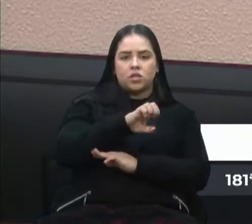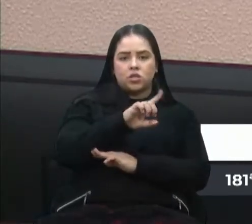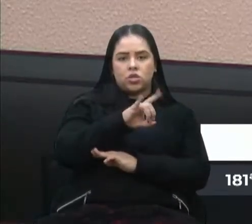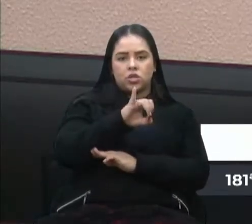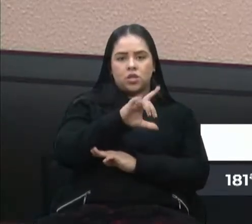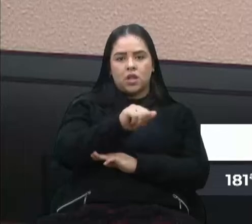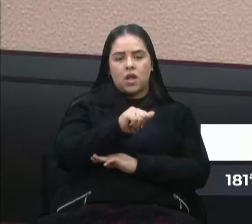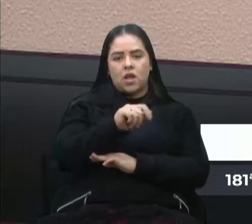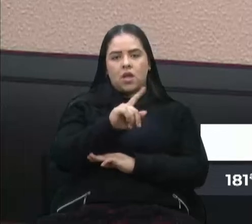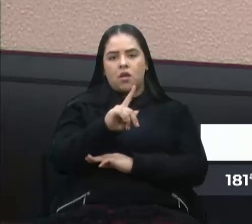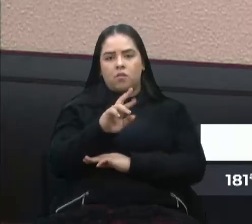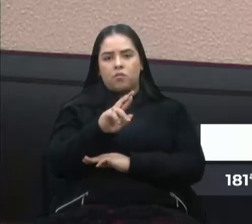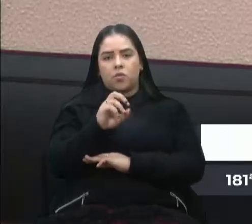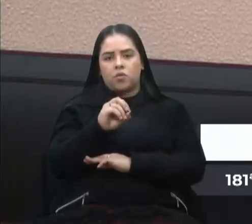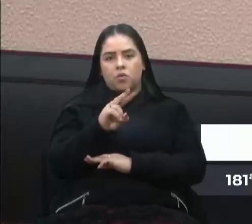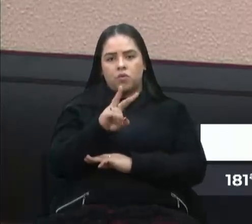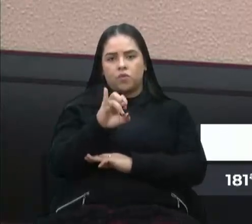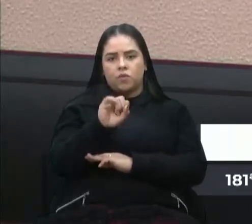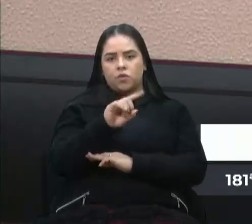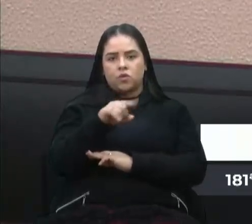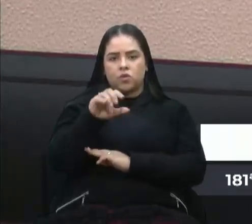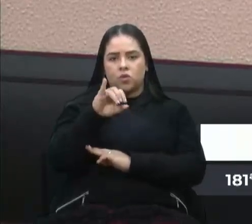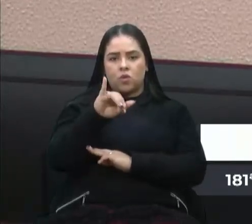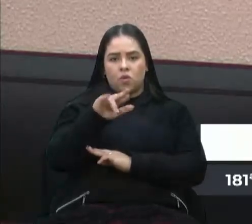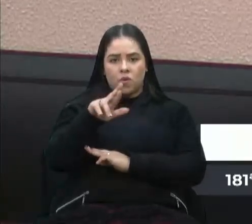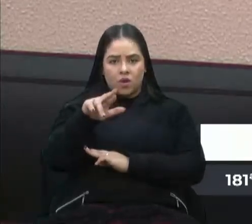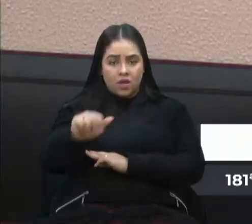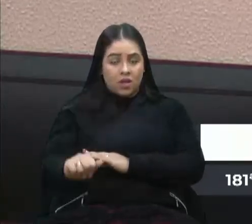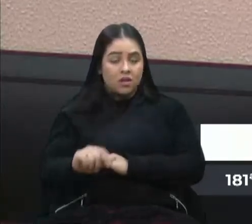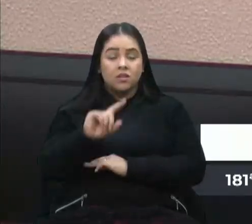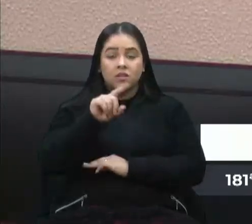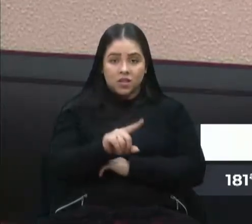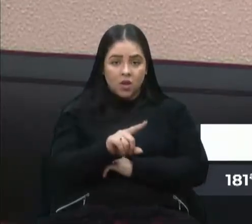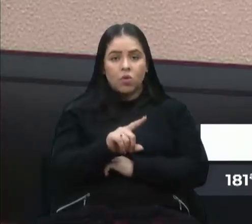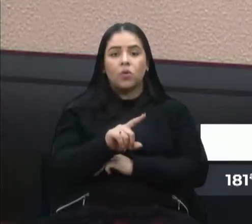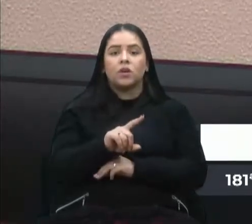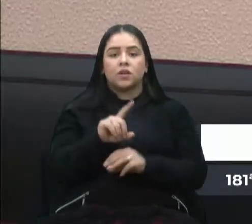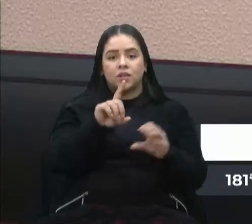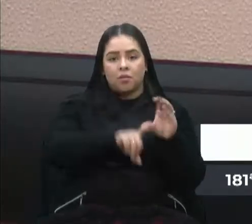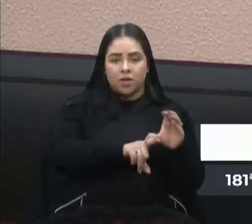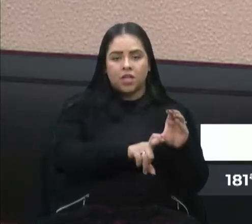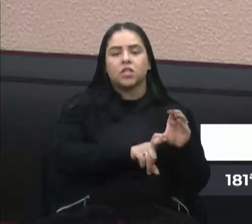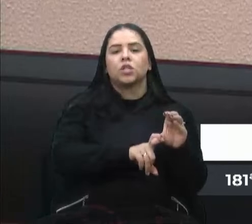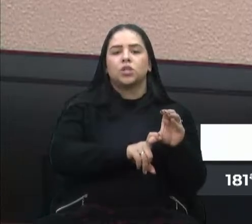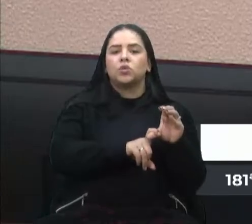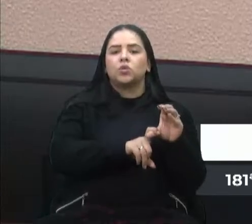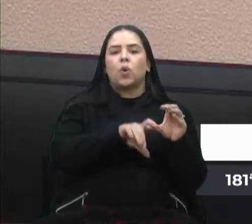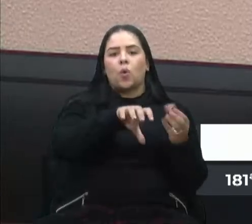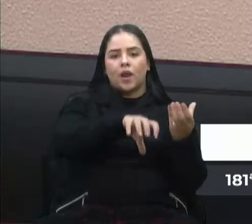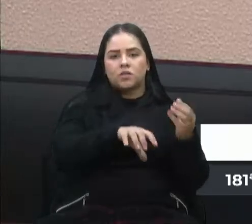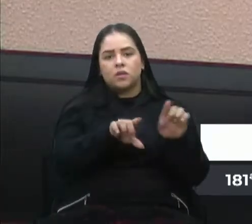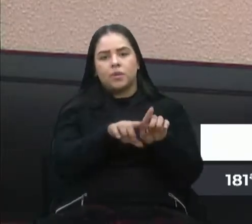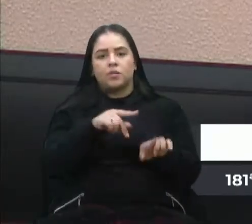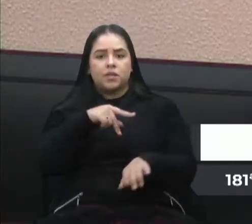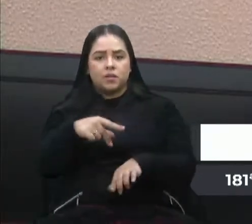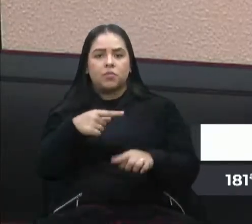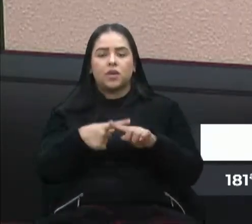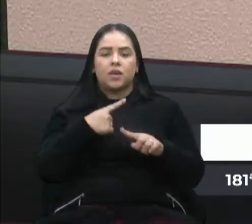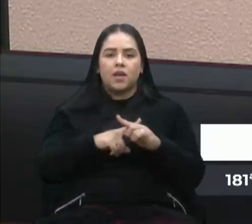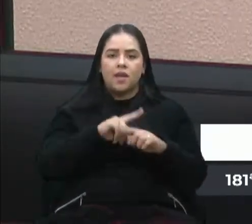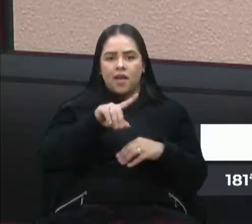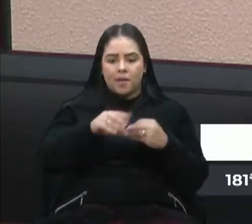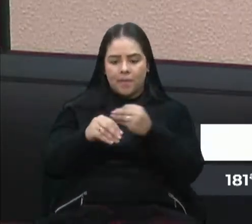O Congresso Nacional e os municípios são reféns do Congresso e do presidente. Porque hoje é emenda parlamentar,